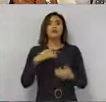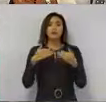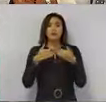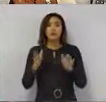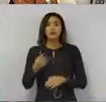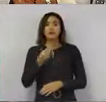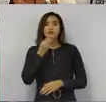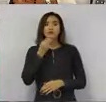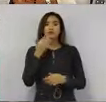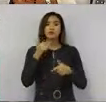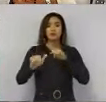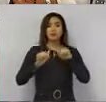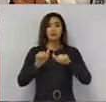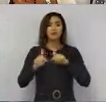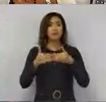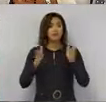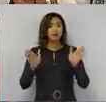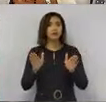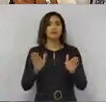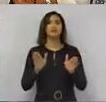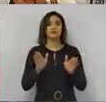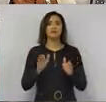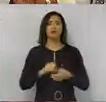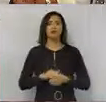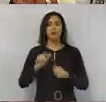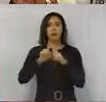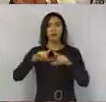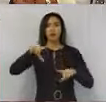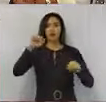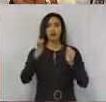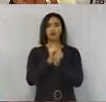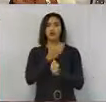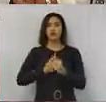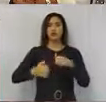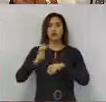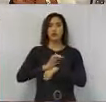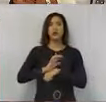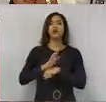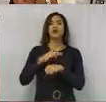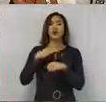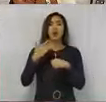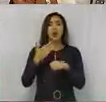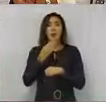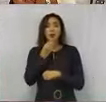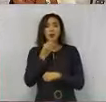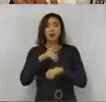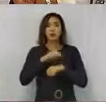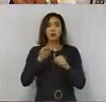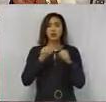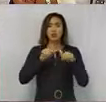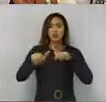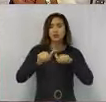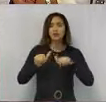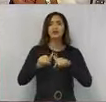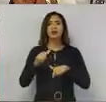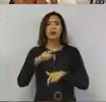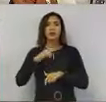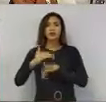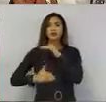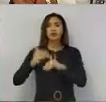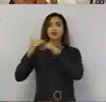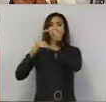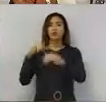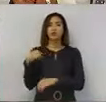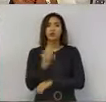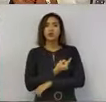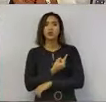de emprego, tá certo? É a COSAMPA e o Governo do Estado abrindo oportunidade de emprego, fazendo desenvolvimento das